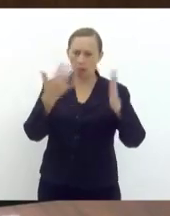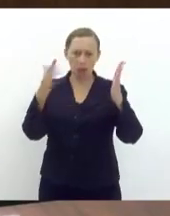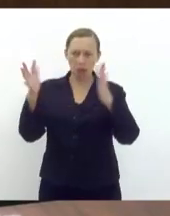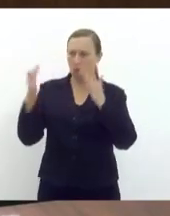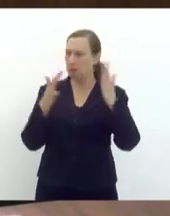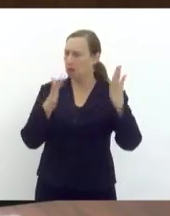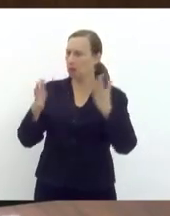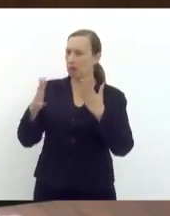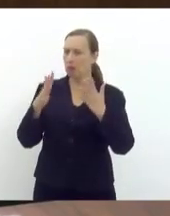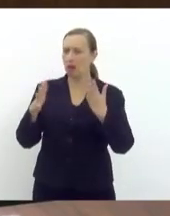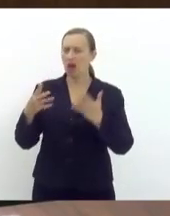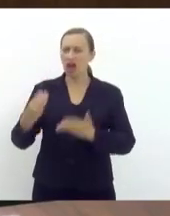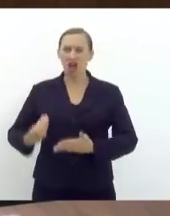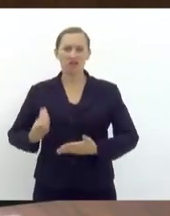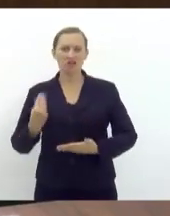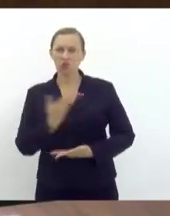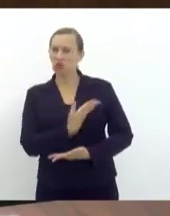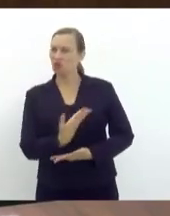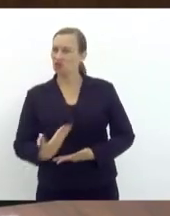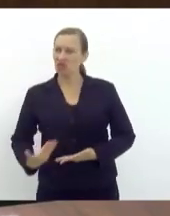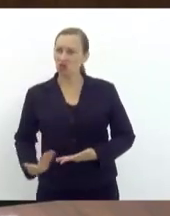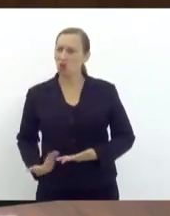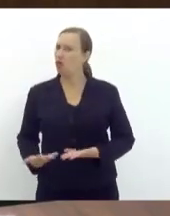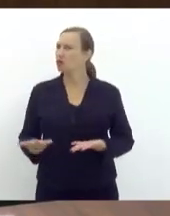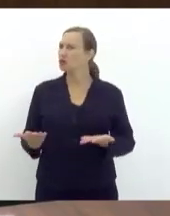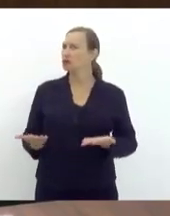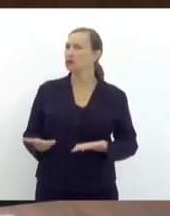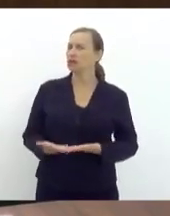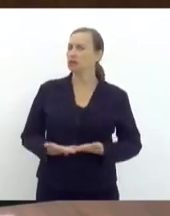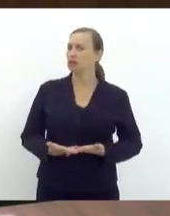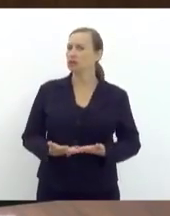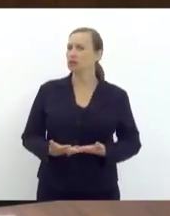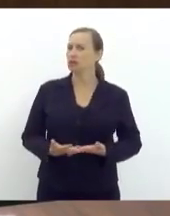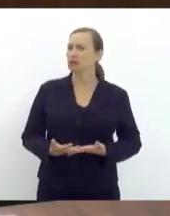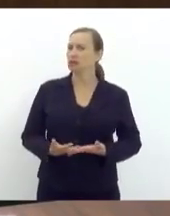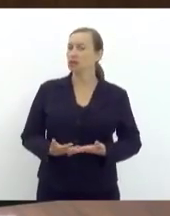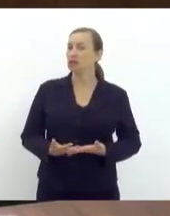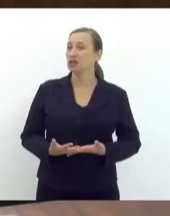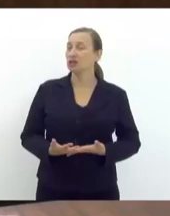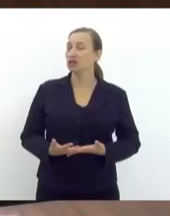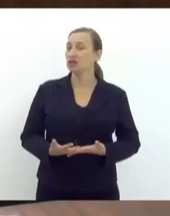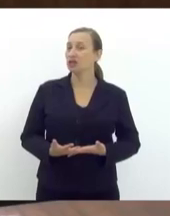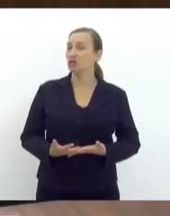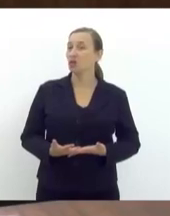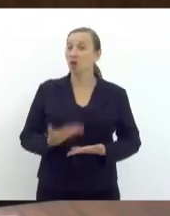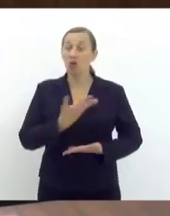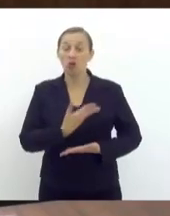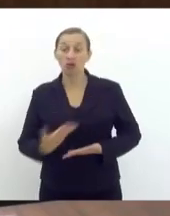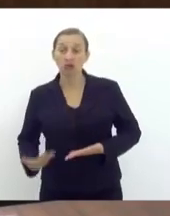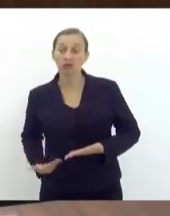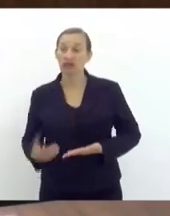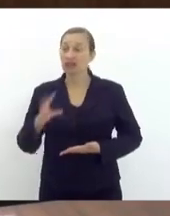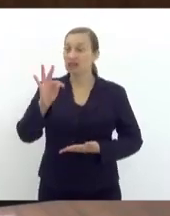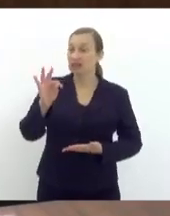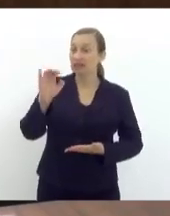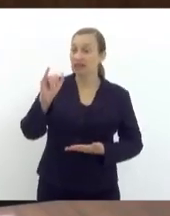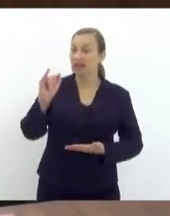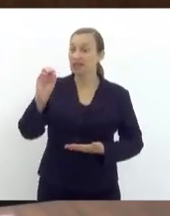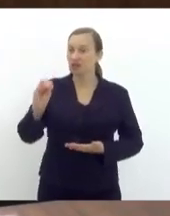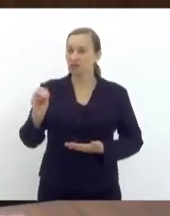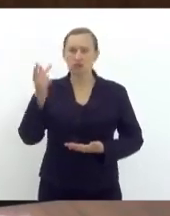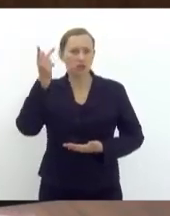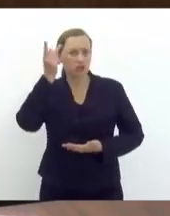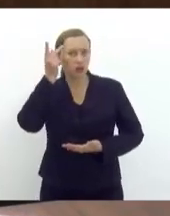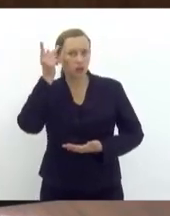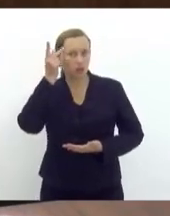a presença dos governadores não é o Governador Tarcísio de São Paulo